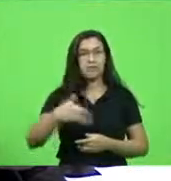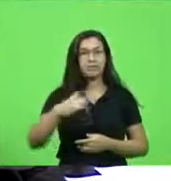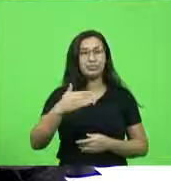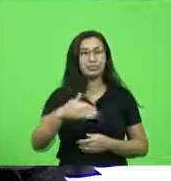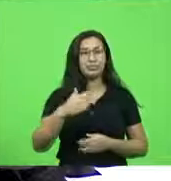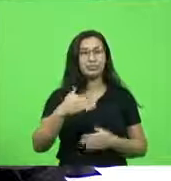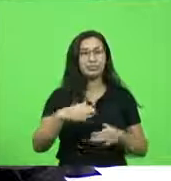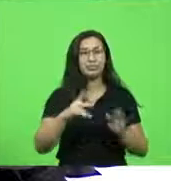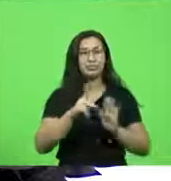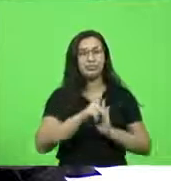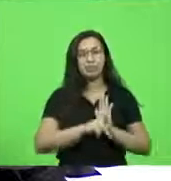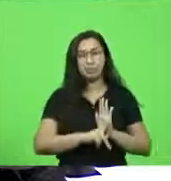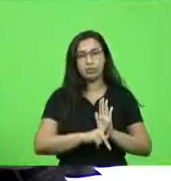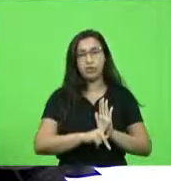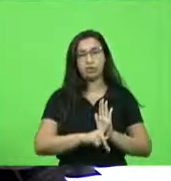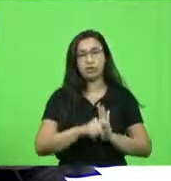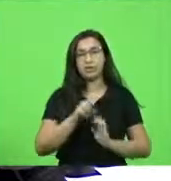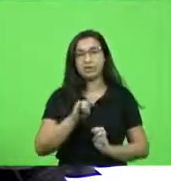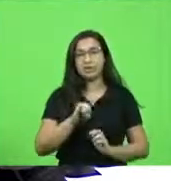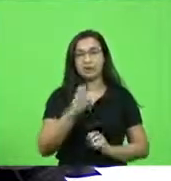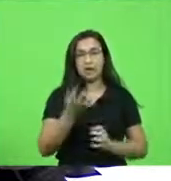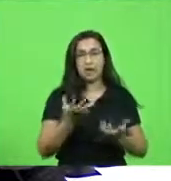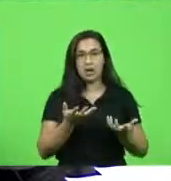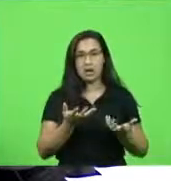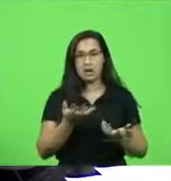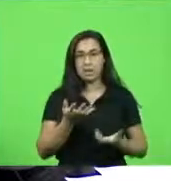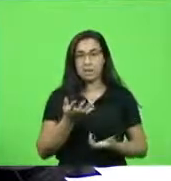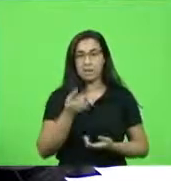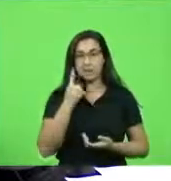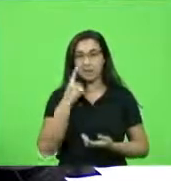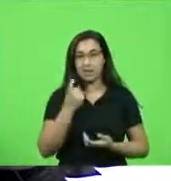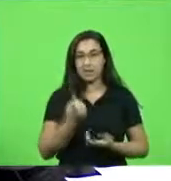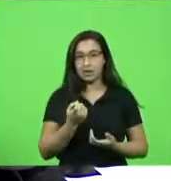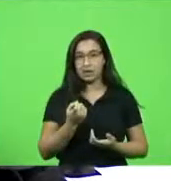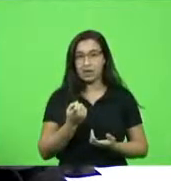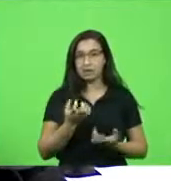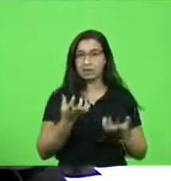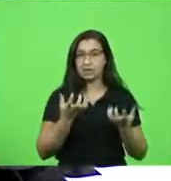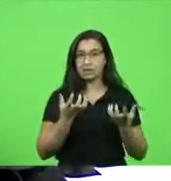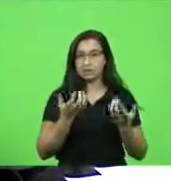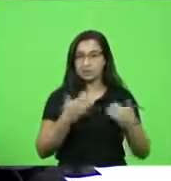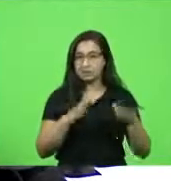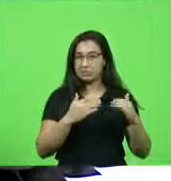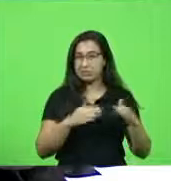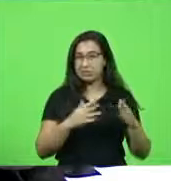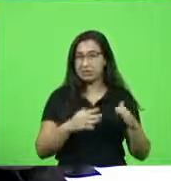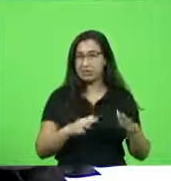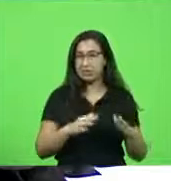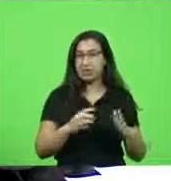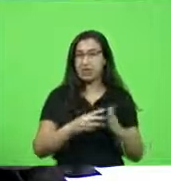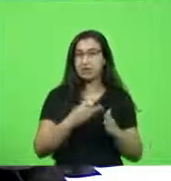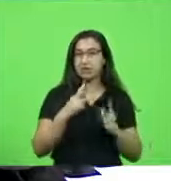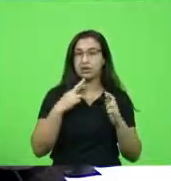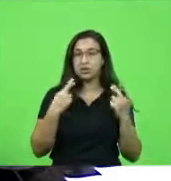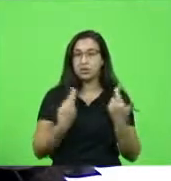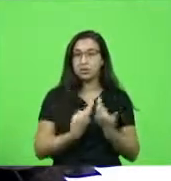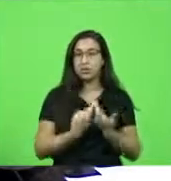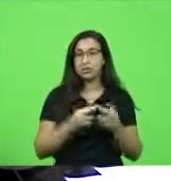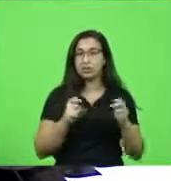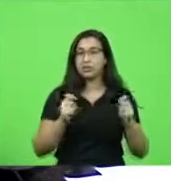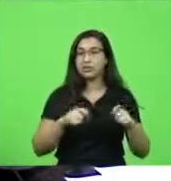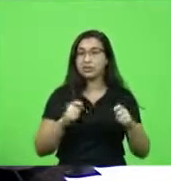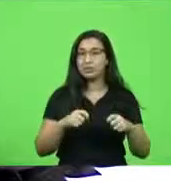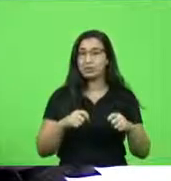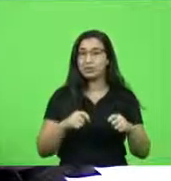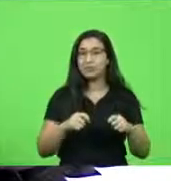Porque se ela não estivesse com o interesse de protelar, 3 reuniões que o requerimento prevê bastariam.